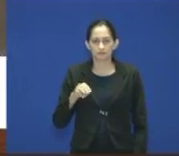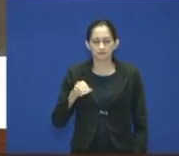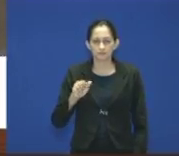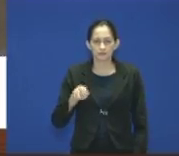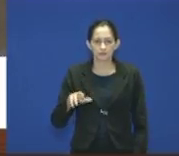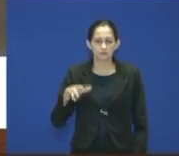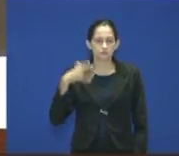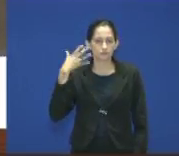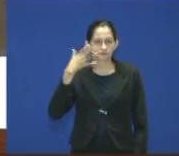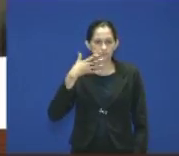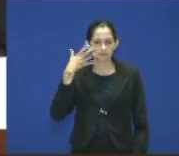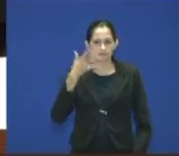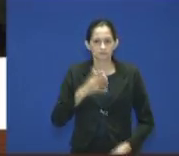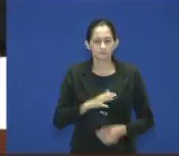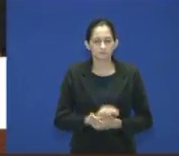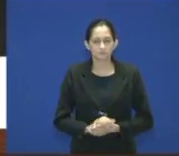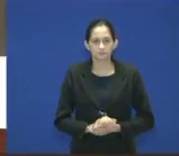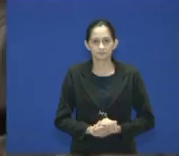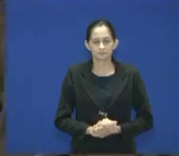palavra.